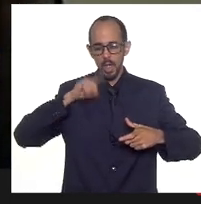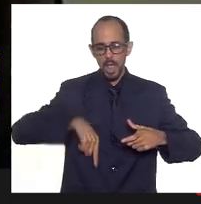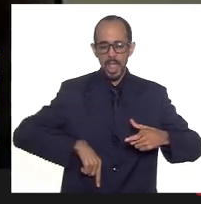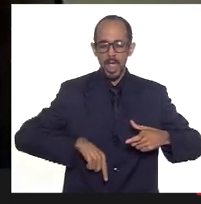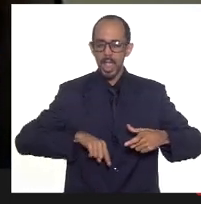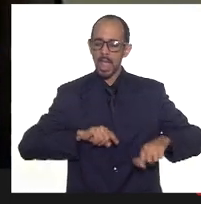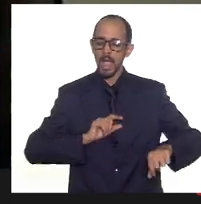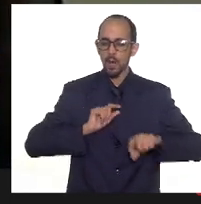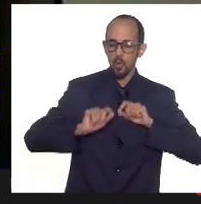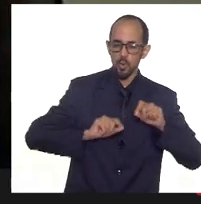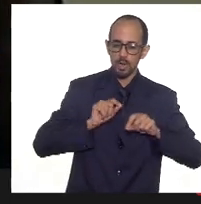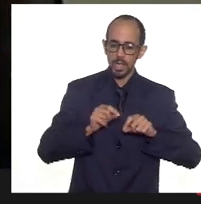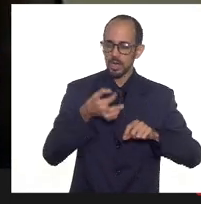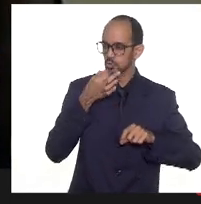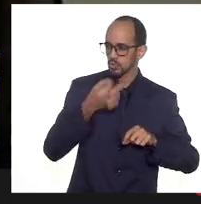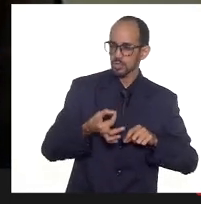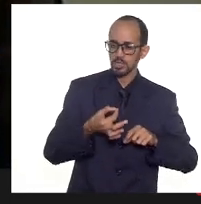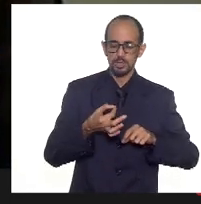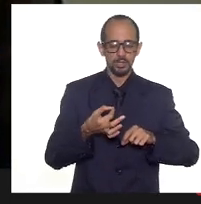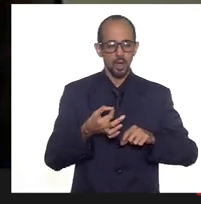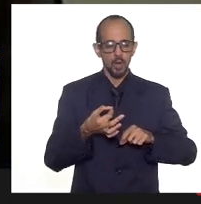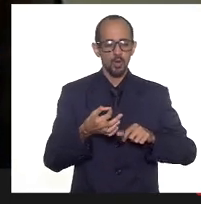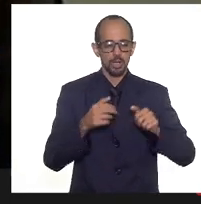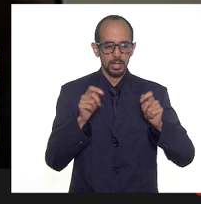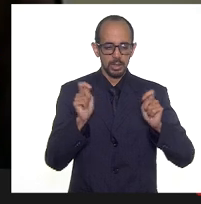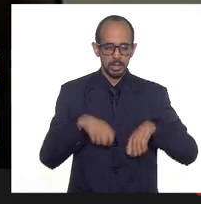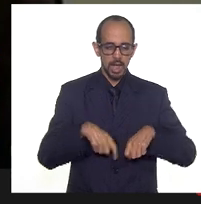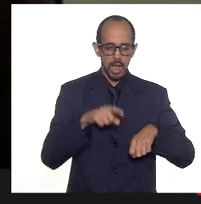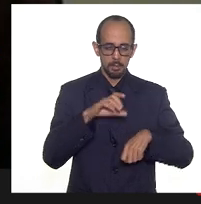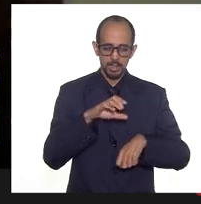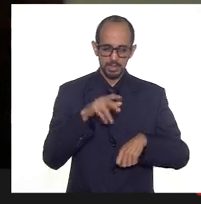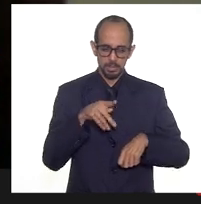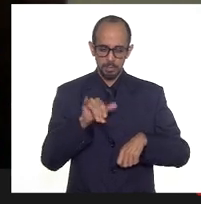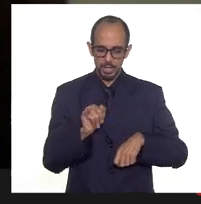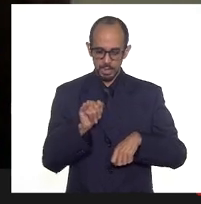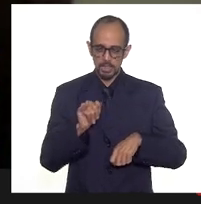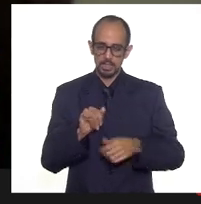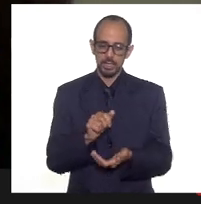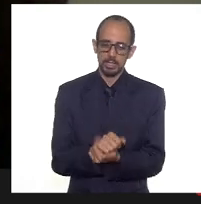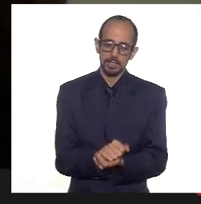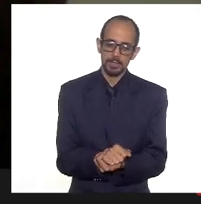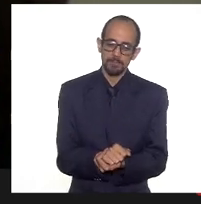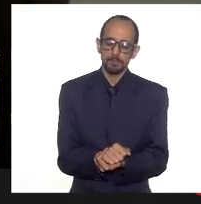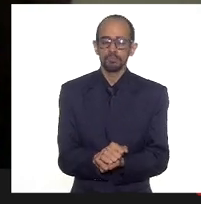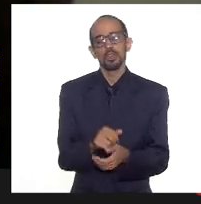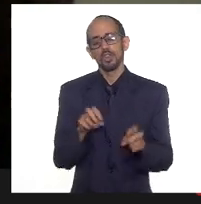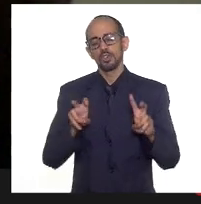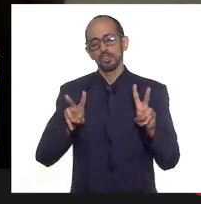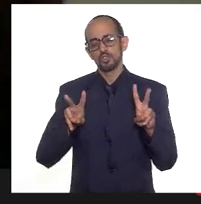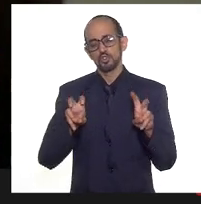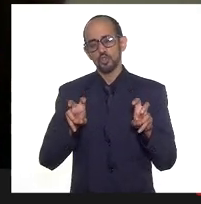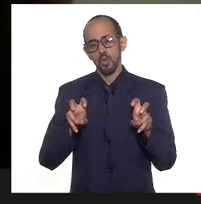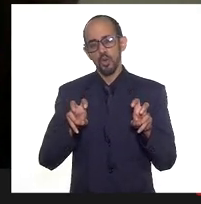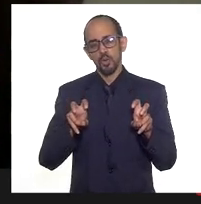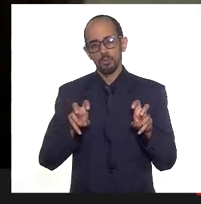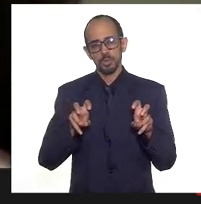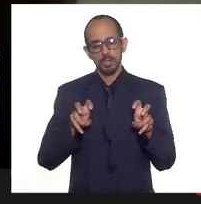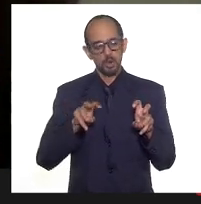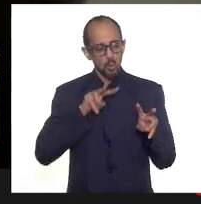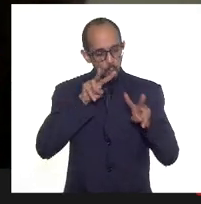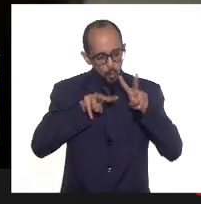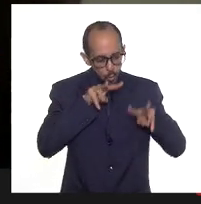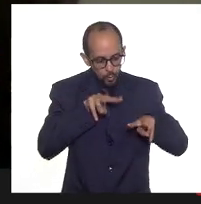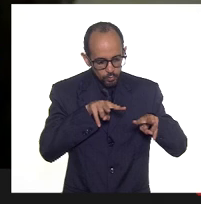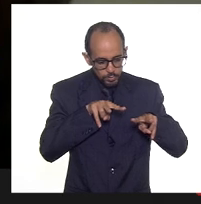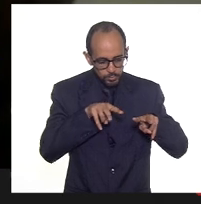a sugestão que poderia ser encaminhada por essa CPI no que se refere ao olhar para